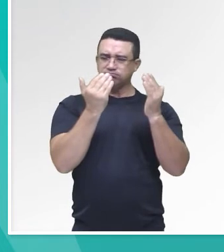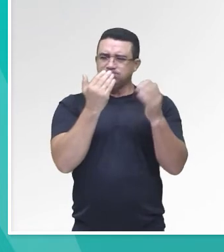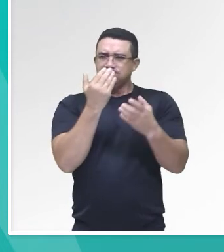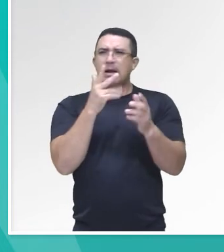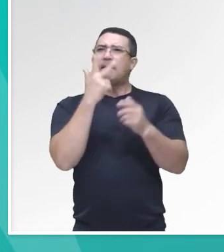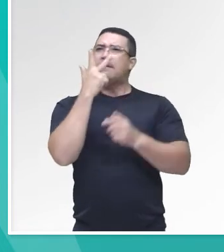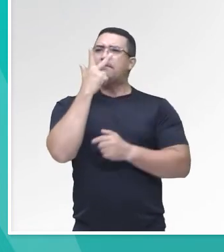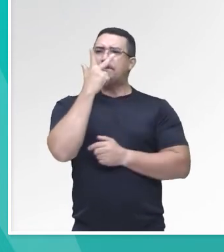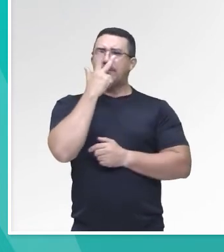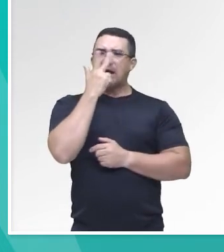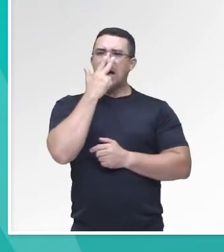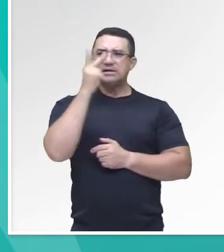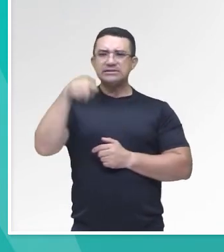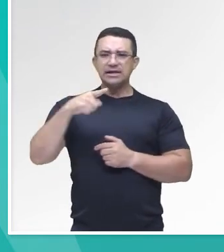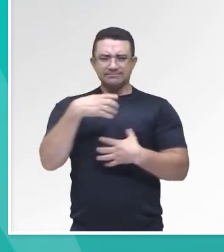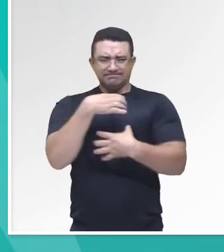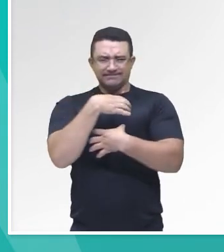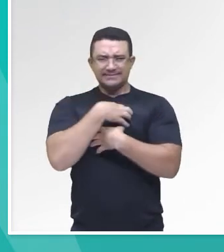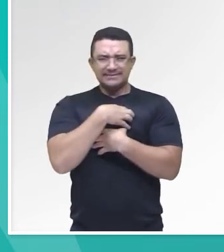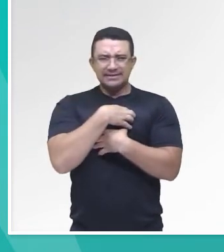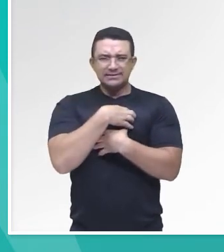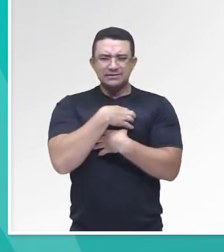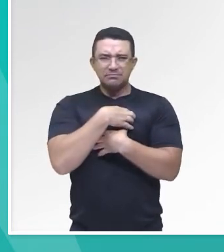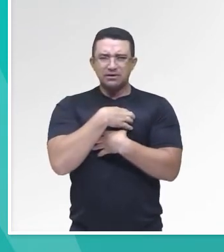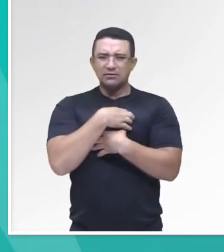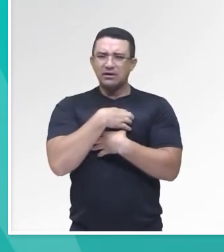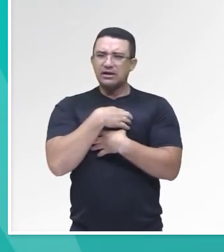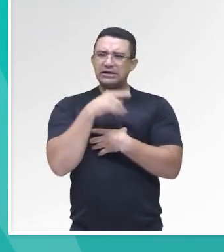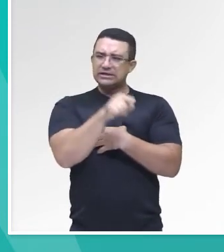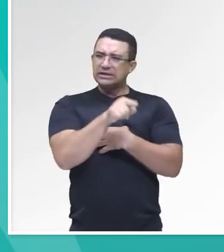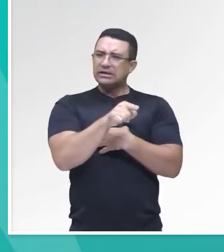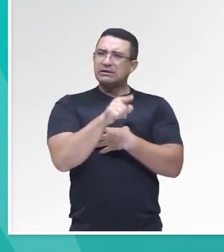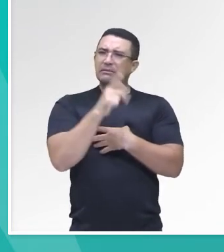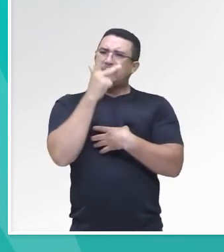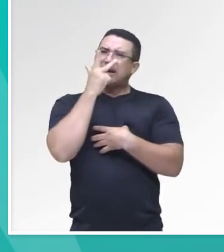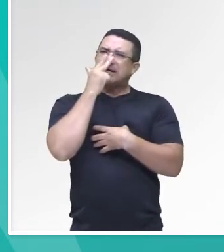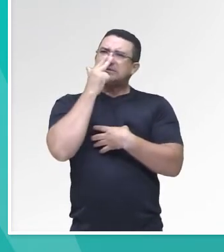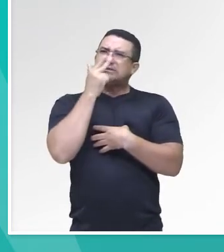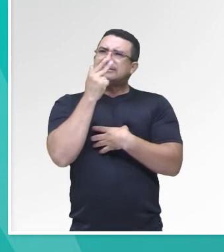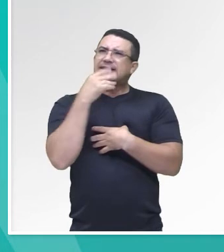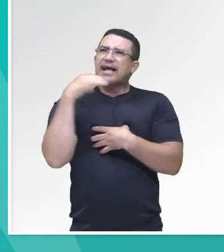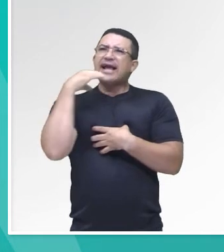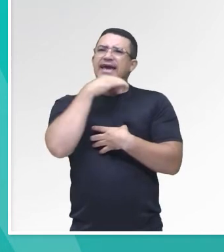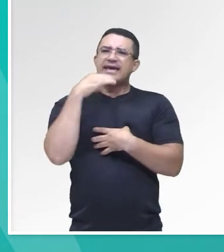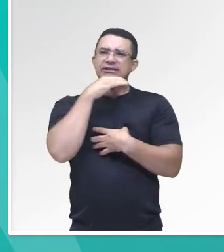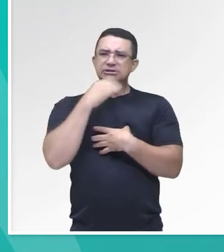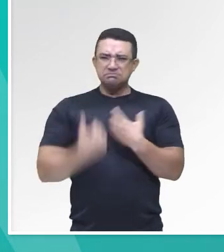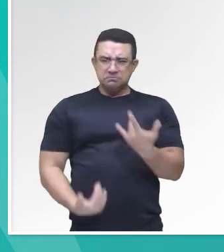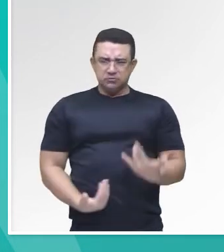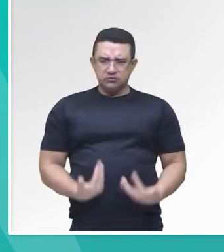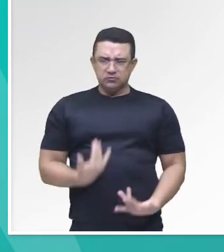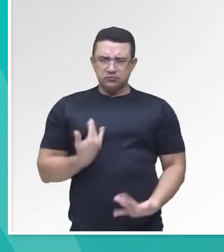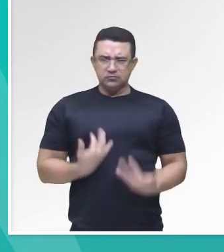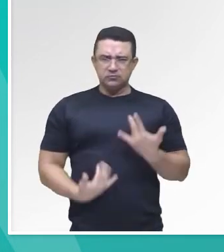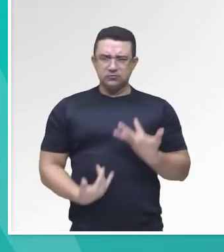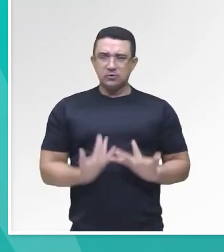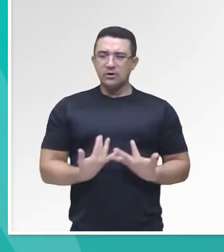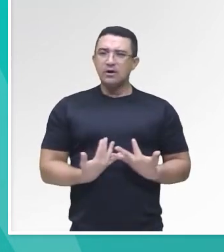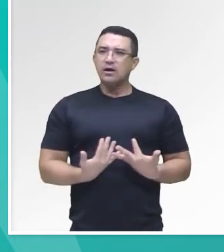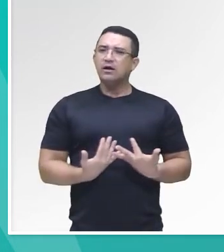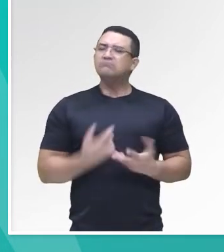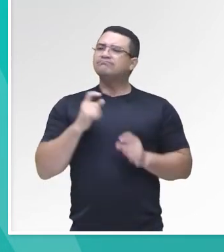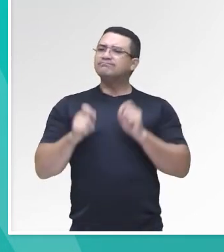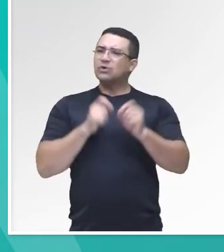sentimento, né, que ele é o que? Ardente. Ao mesmo tempo que é um sacrifício você construir